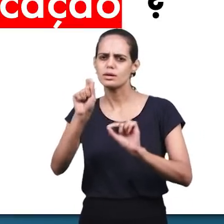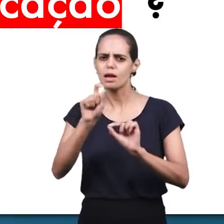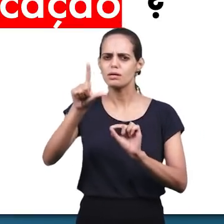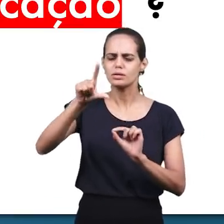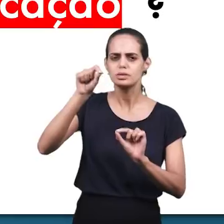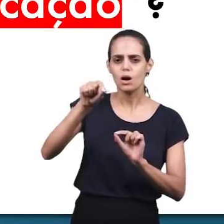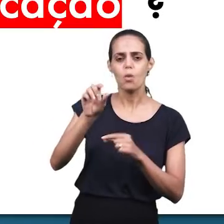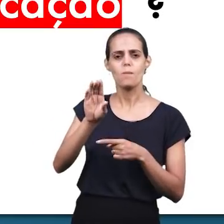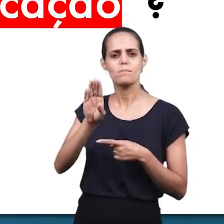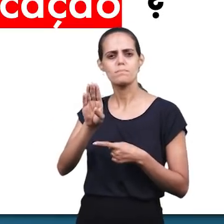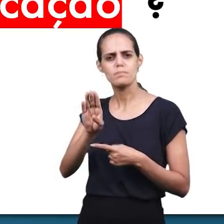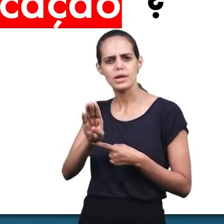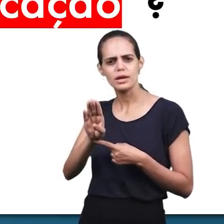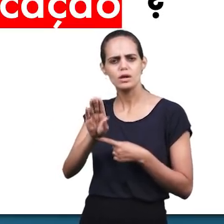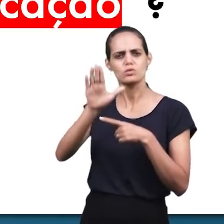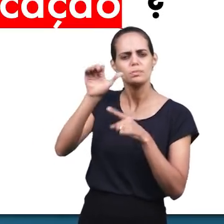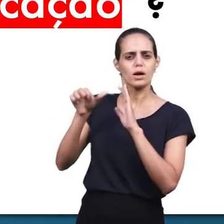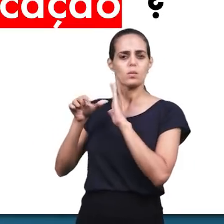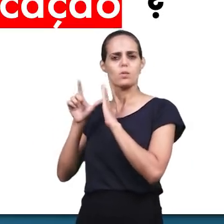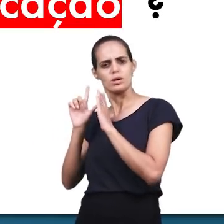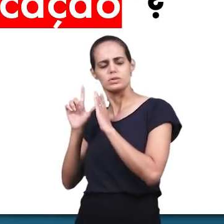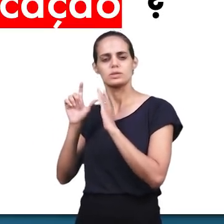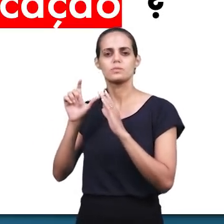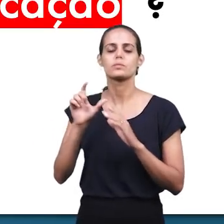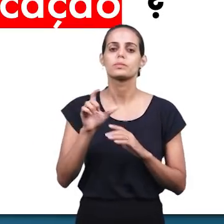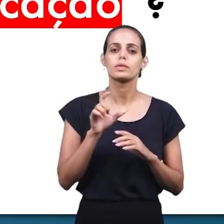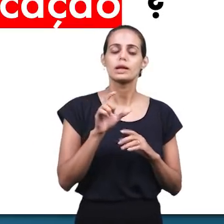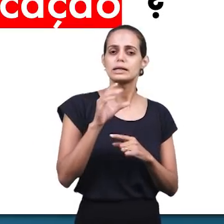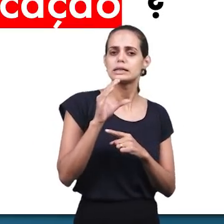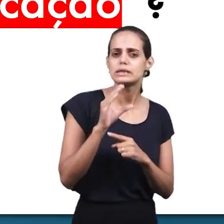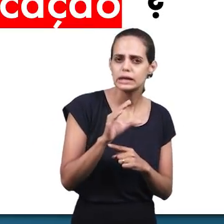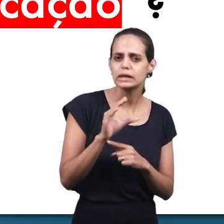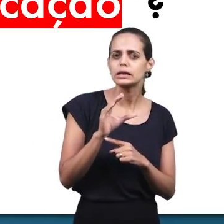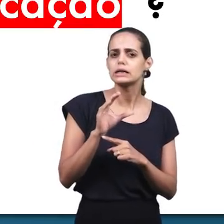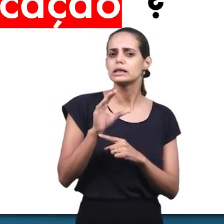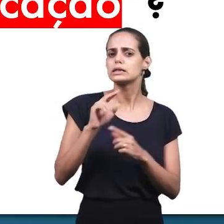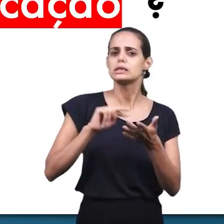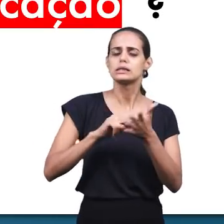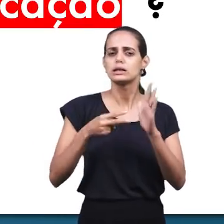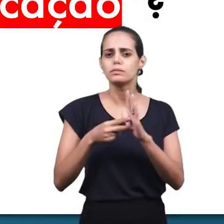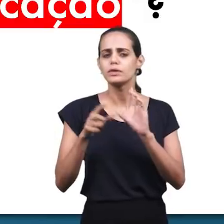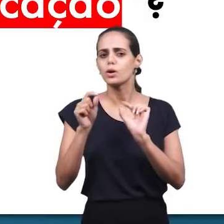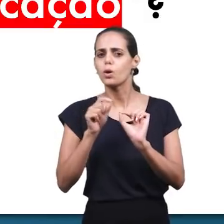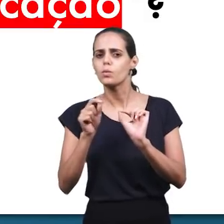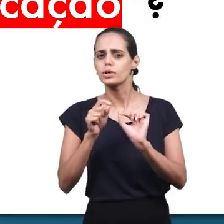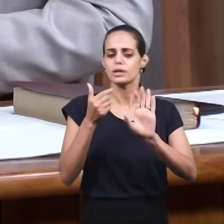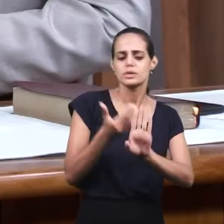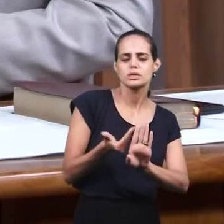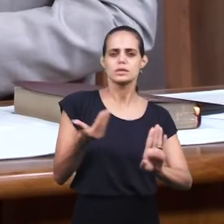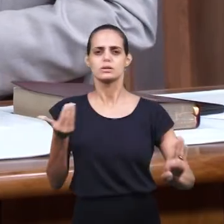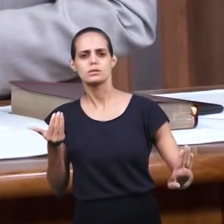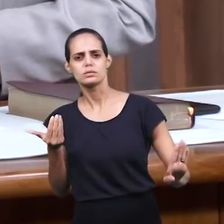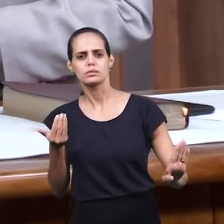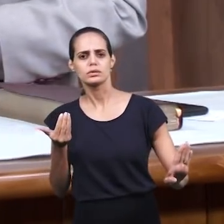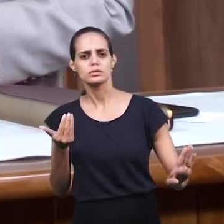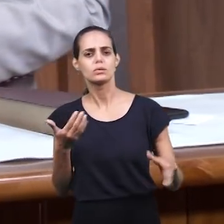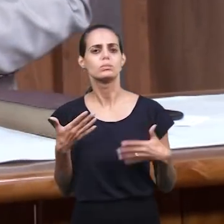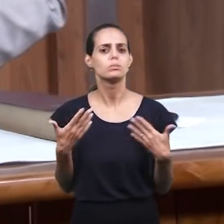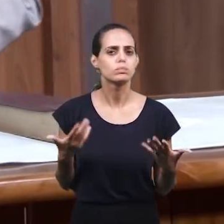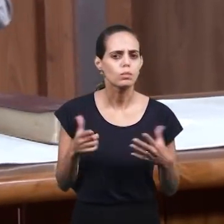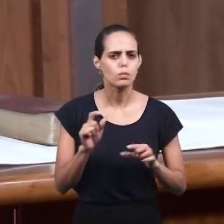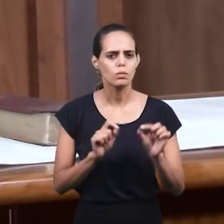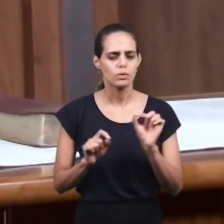é presciência, C, o que quer dizer a expressão em santificação. Então essa é a pergunta.